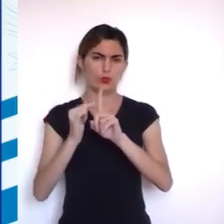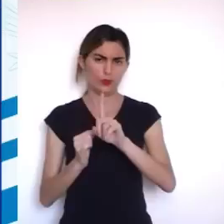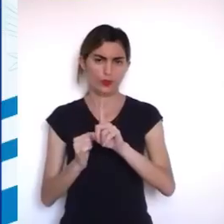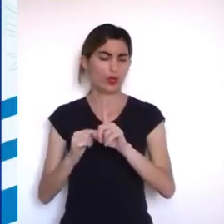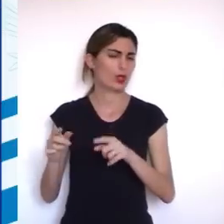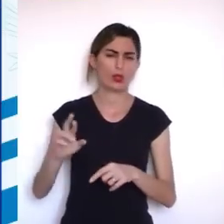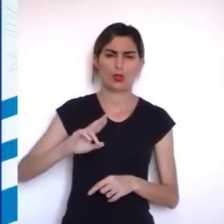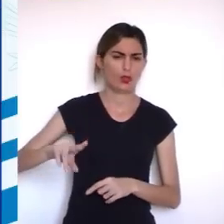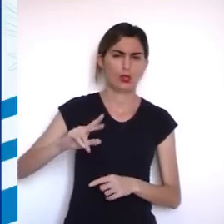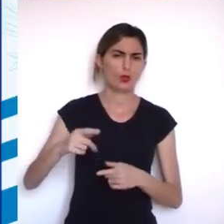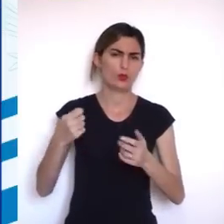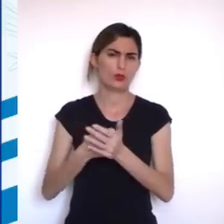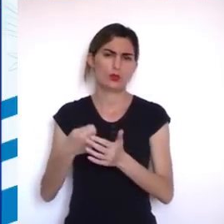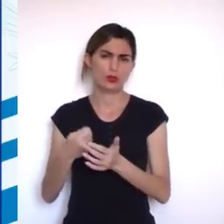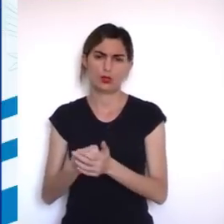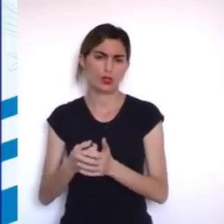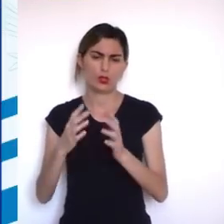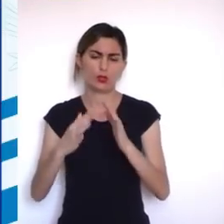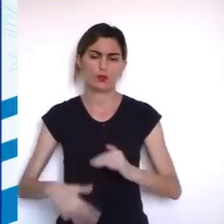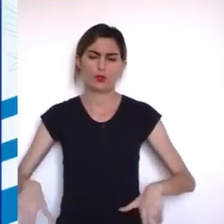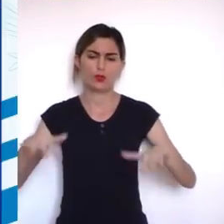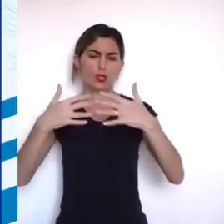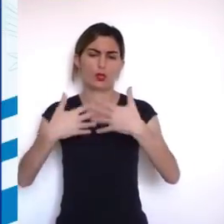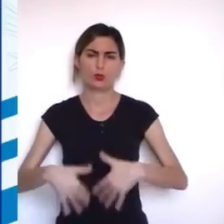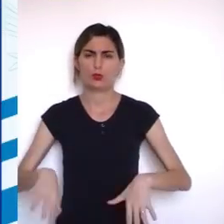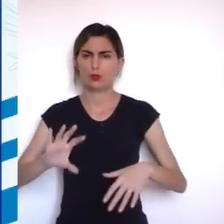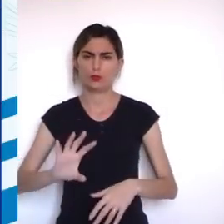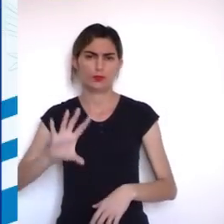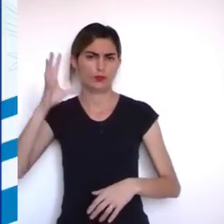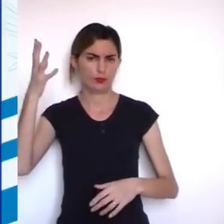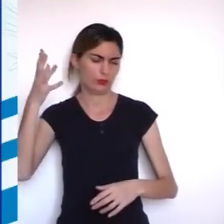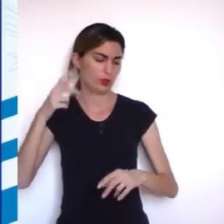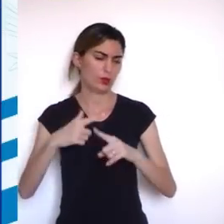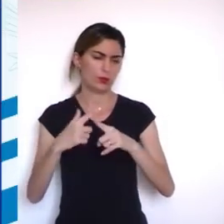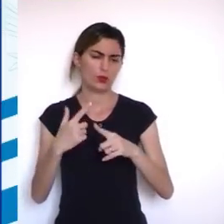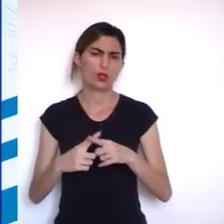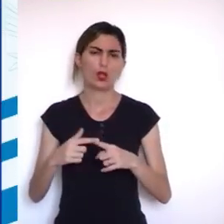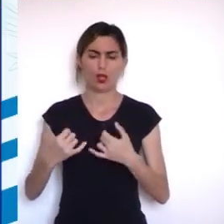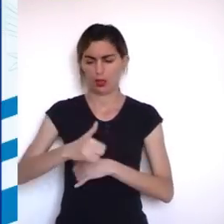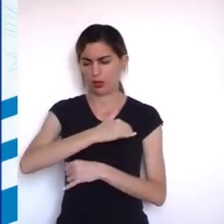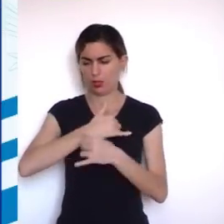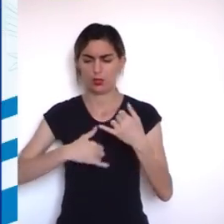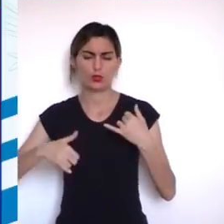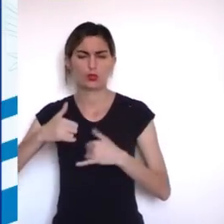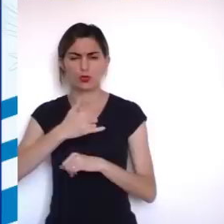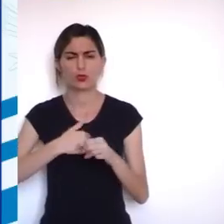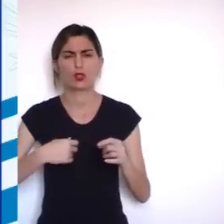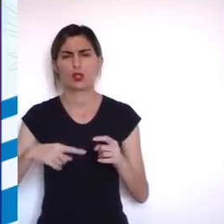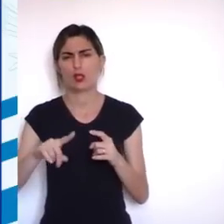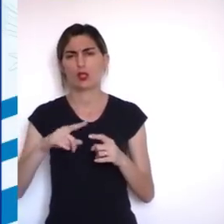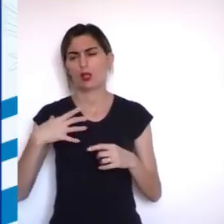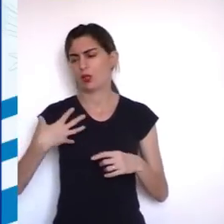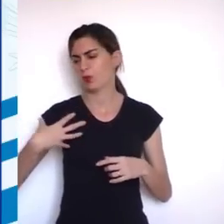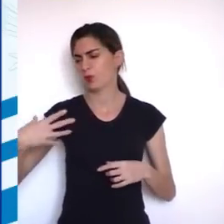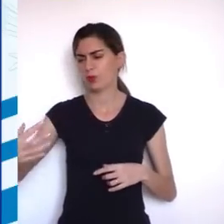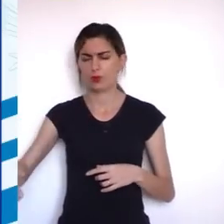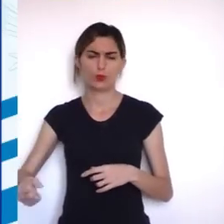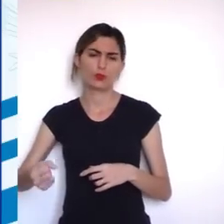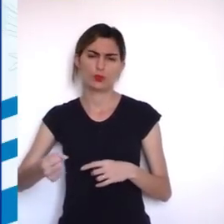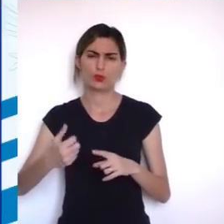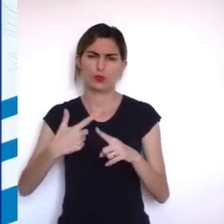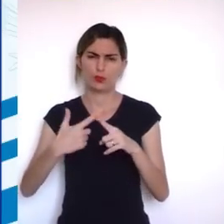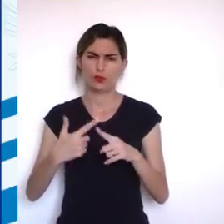energia térmica. Não necessita de meio natural para ocorrer, pois a energia ela vai